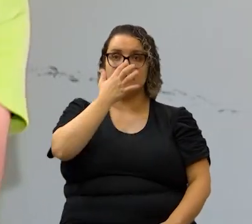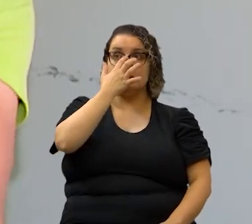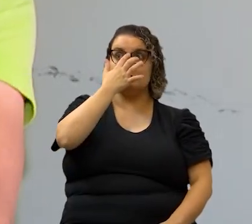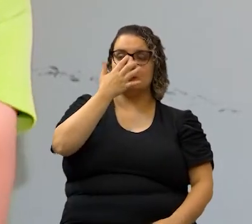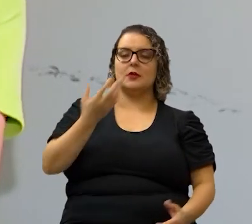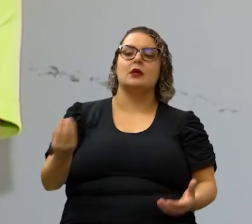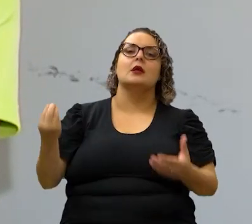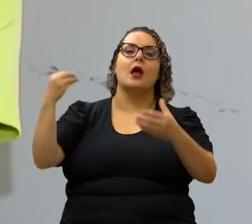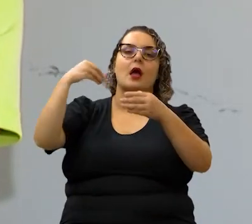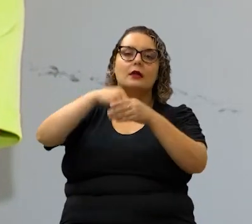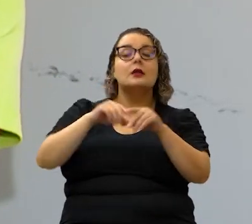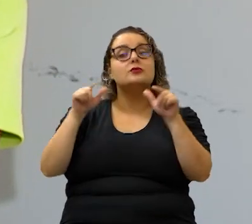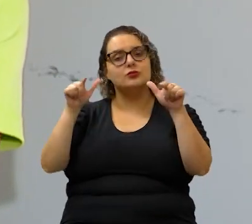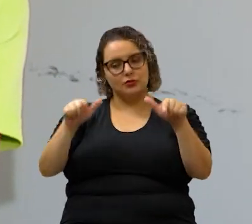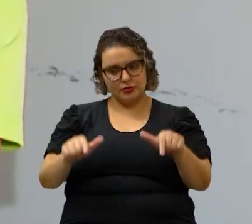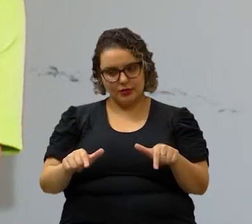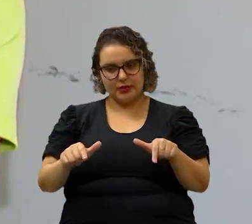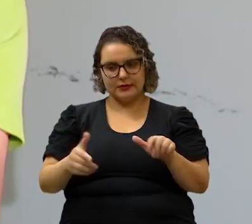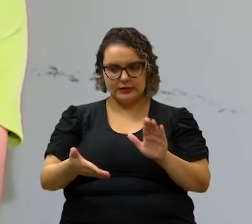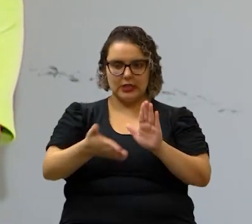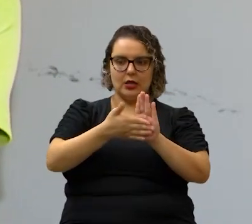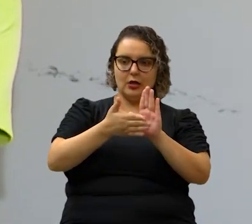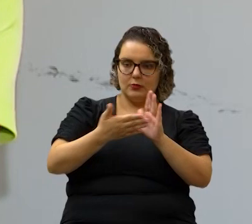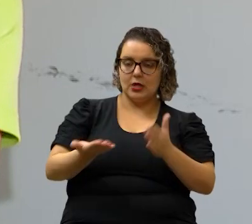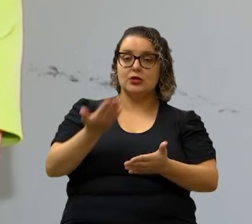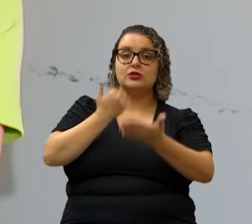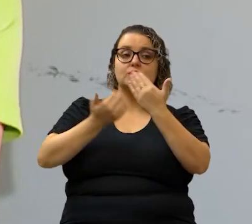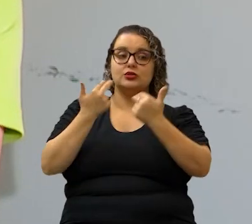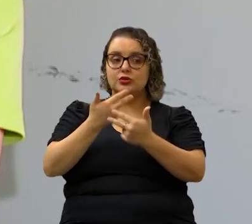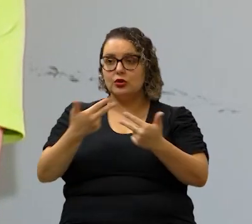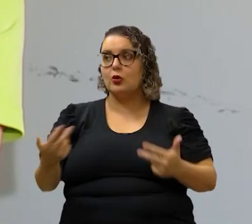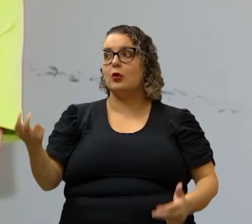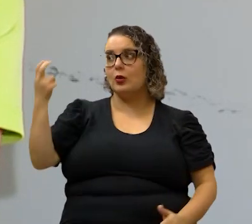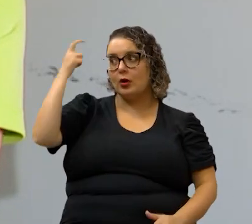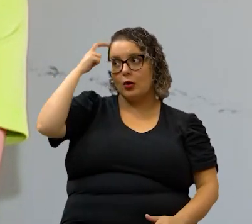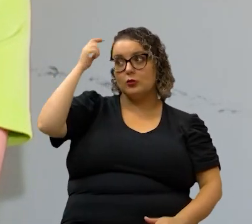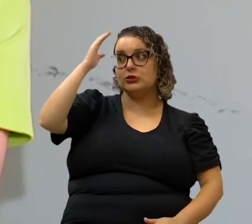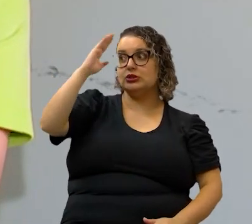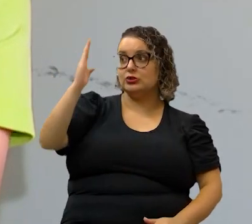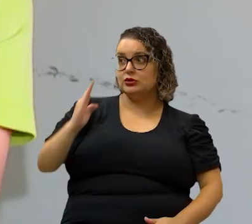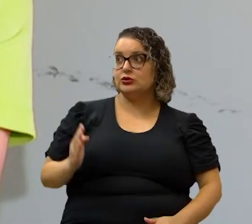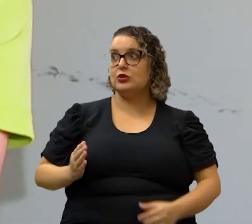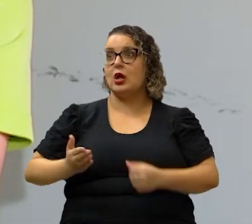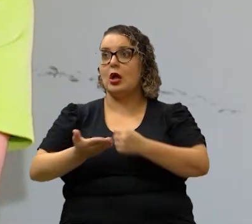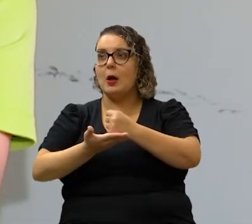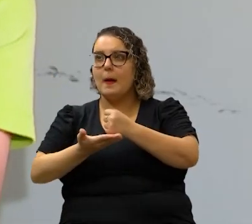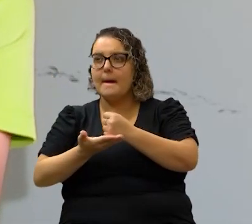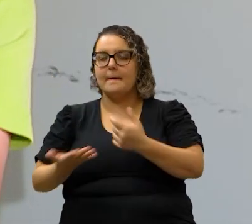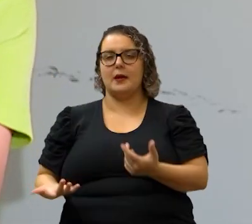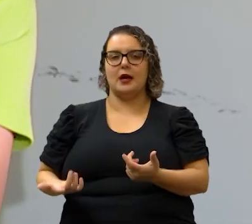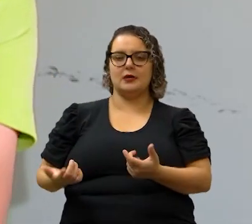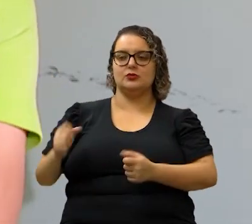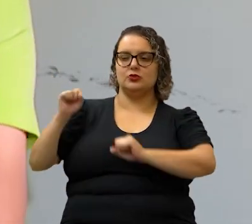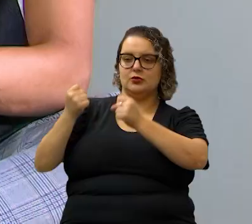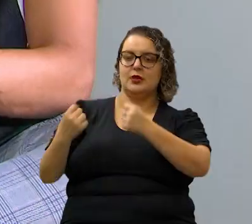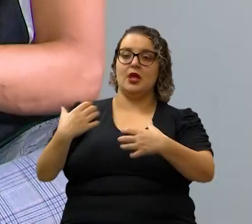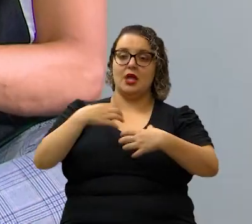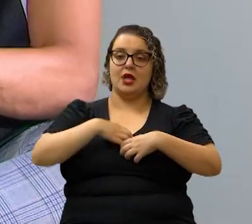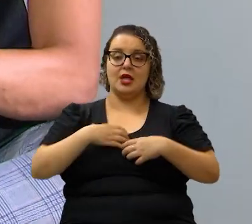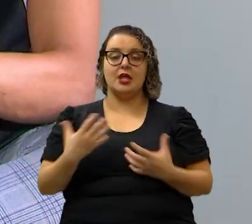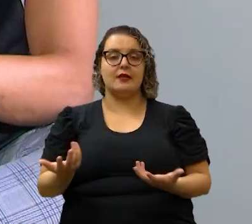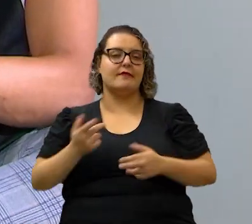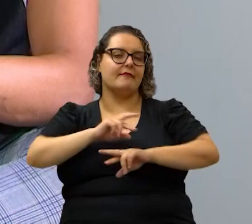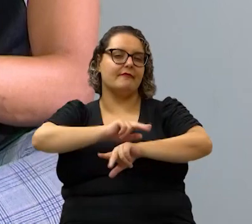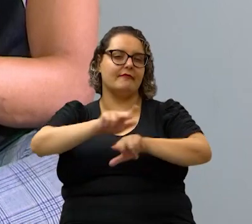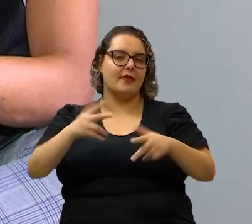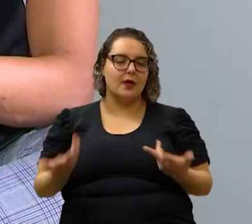e colocamos dentro de um espaço essa proposta aí da comida cultural brasileira, minimamente processada e afetiva.